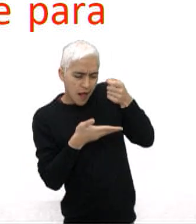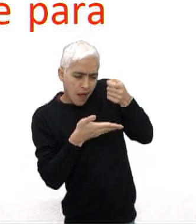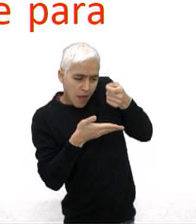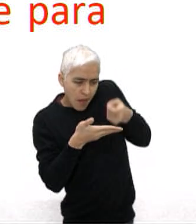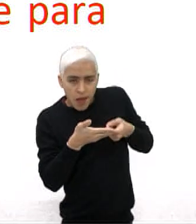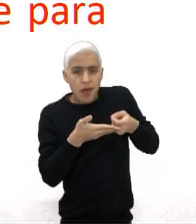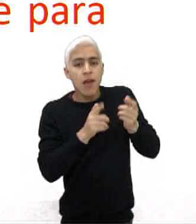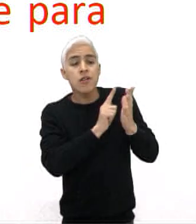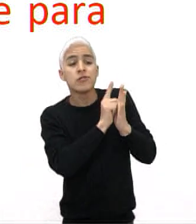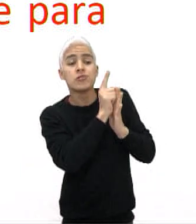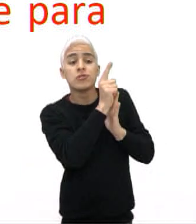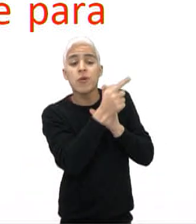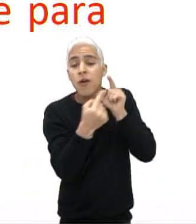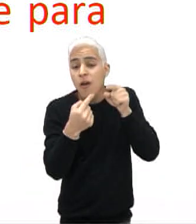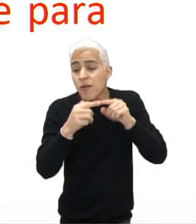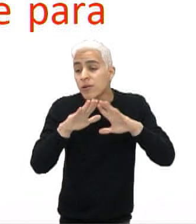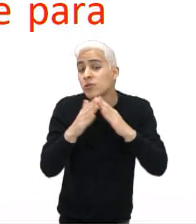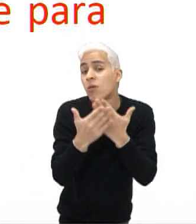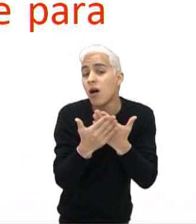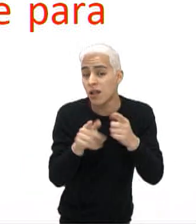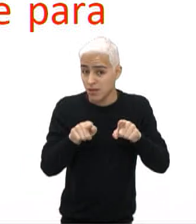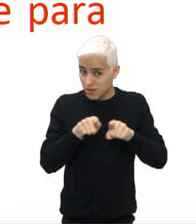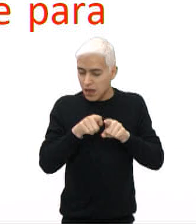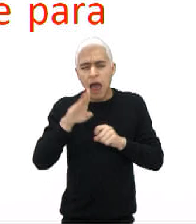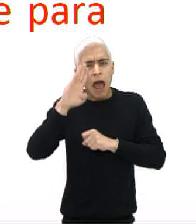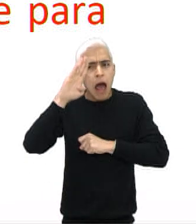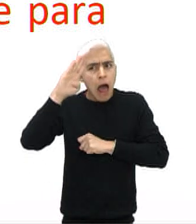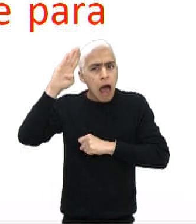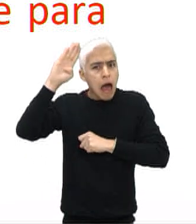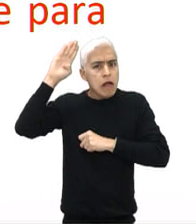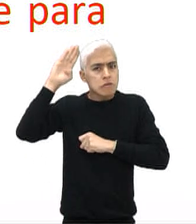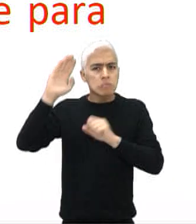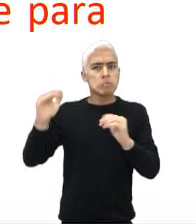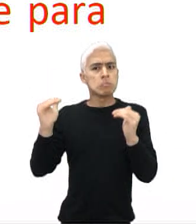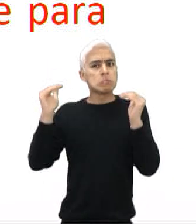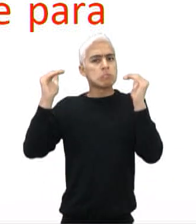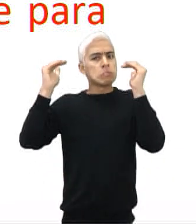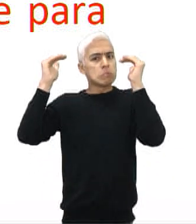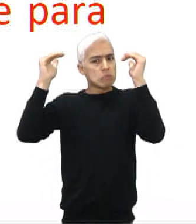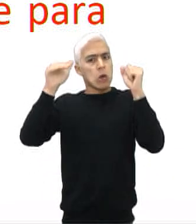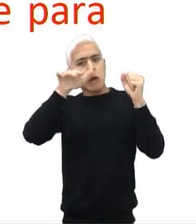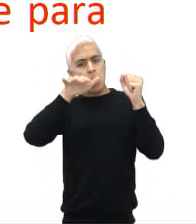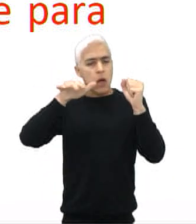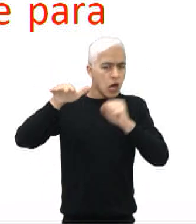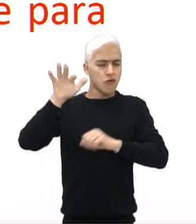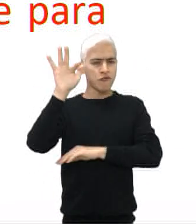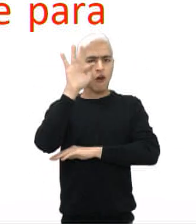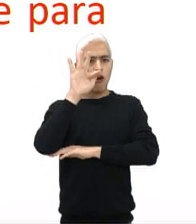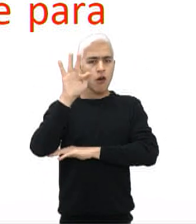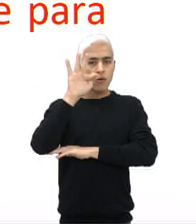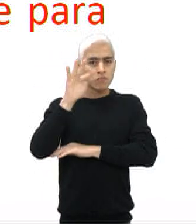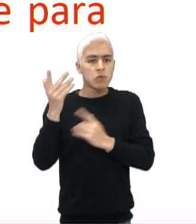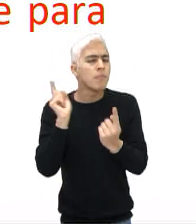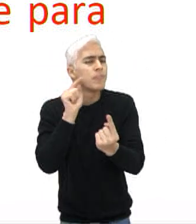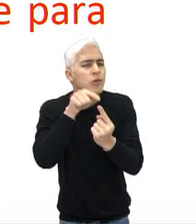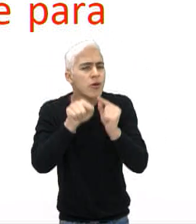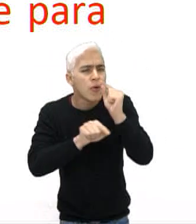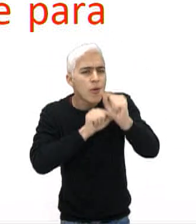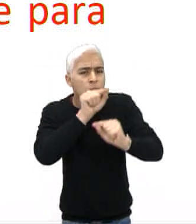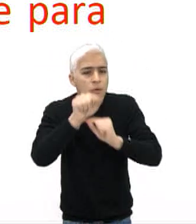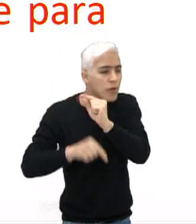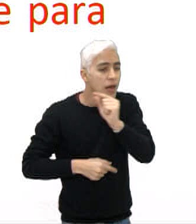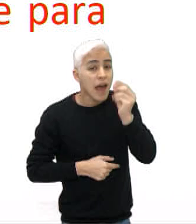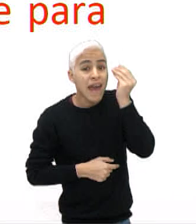campo escolar e acadêmico, revista científica, campo acadêmico, que possui a finalidade de relatar